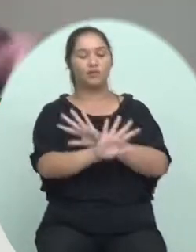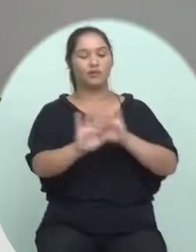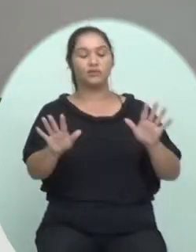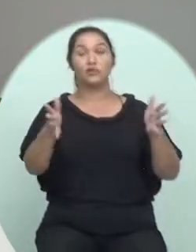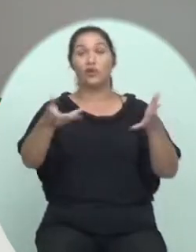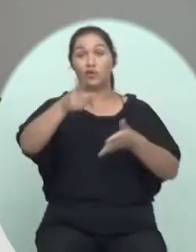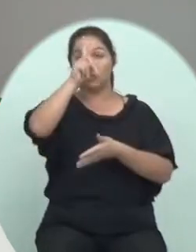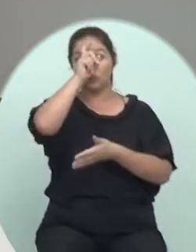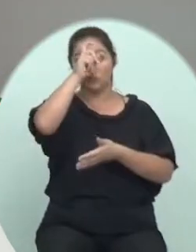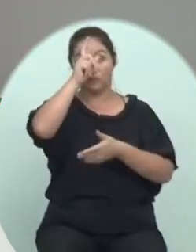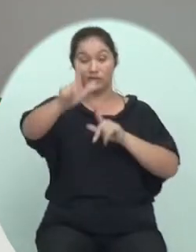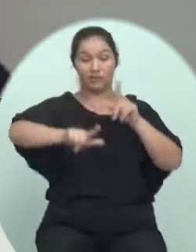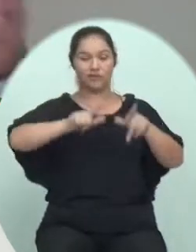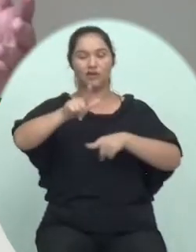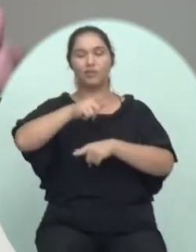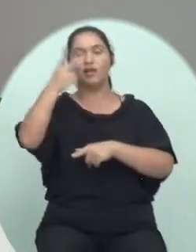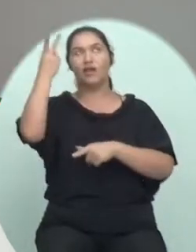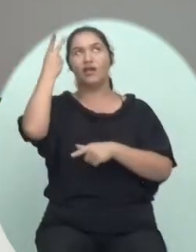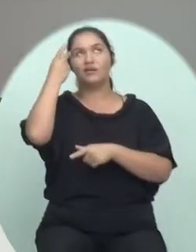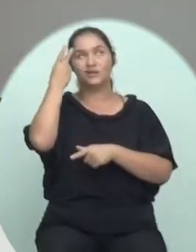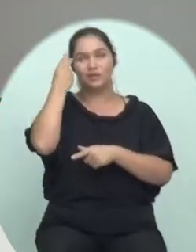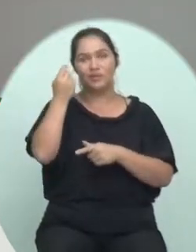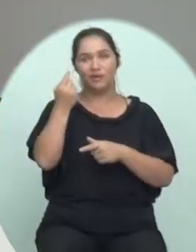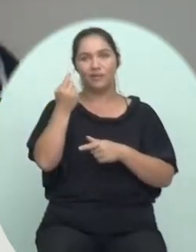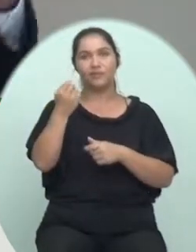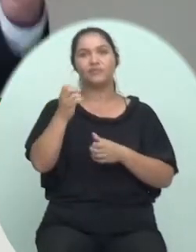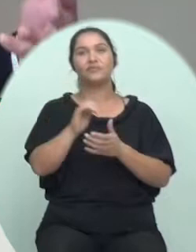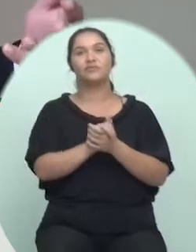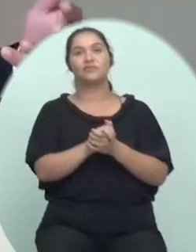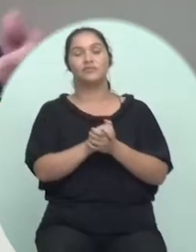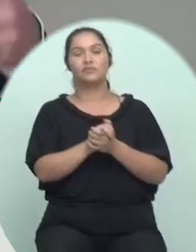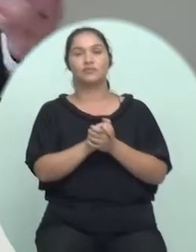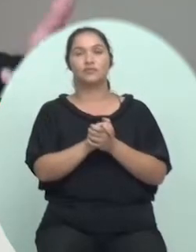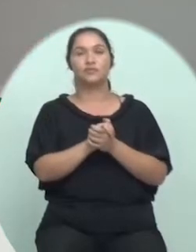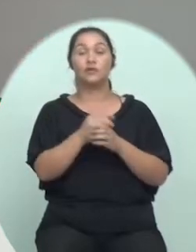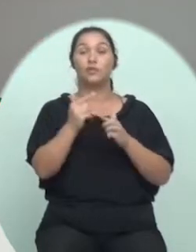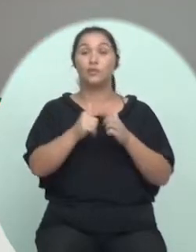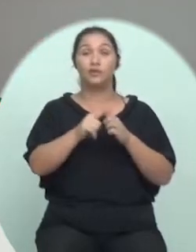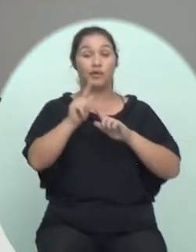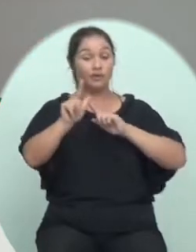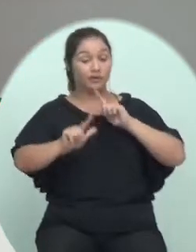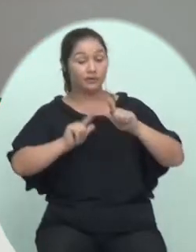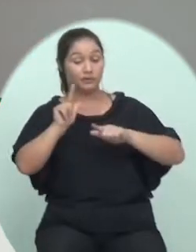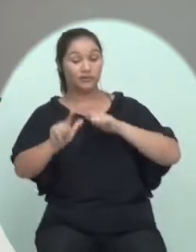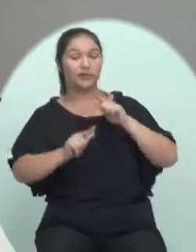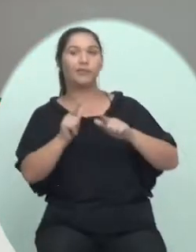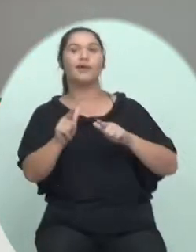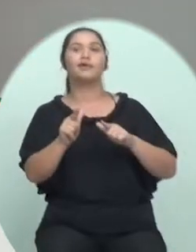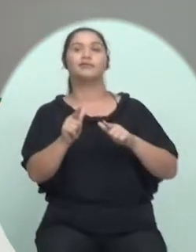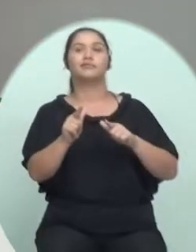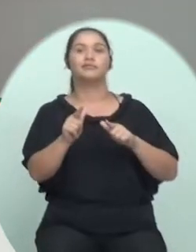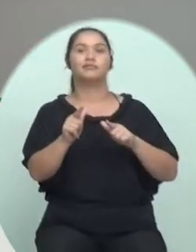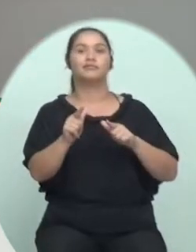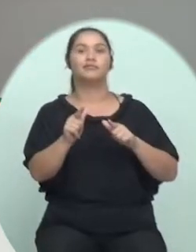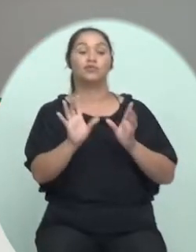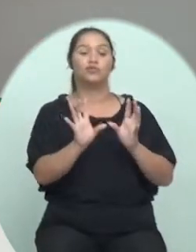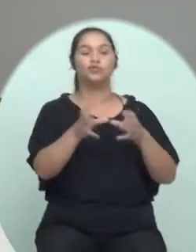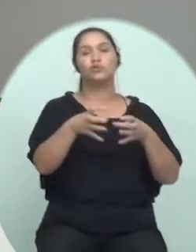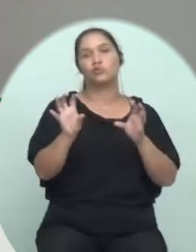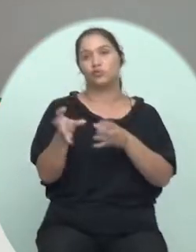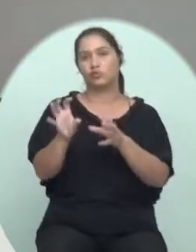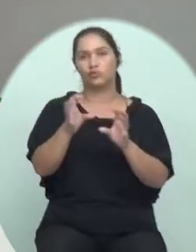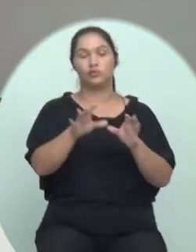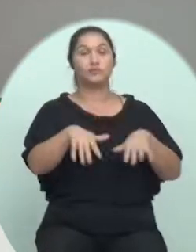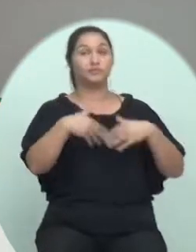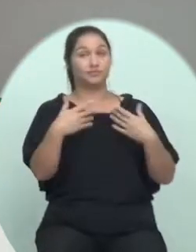está trabalhando normalmente, graças ao trabalho também dos conselhos. Também uma